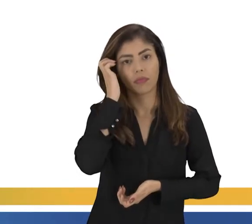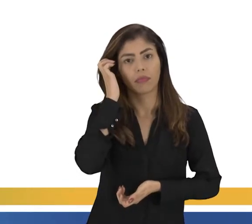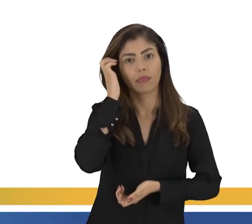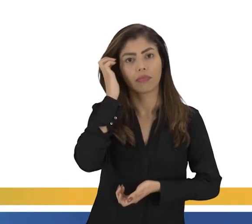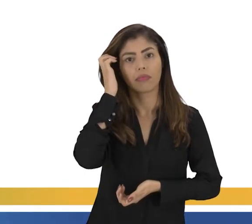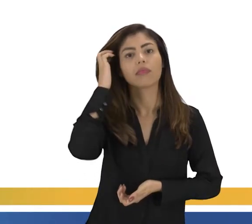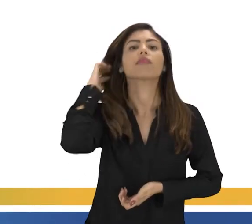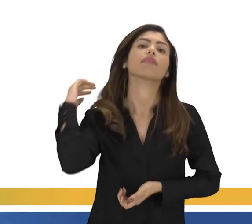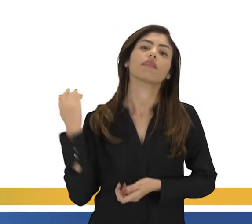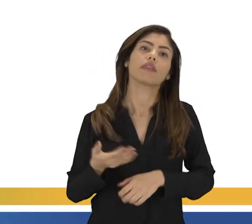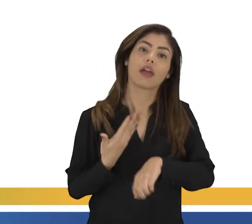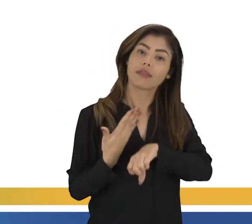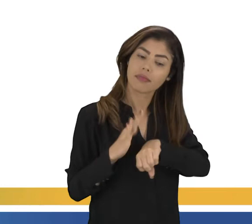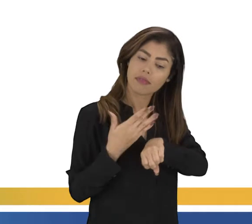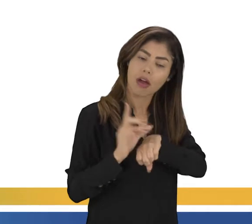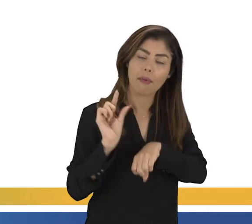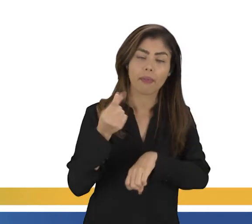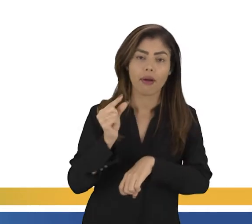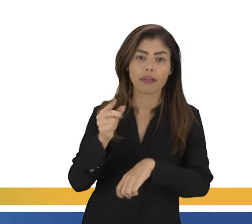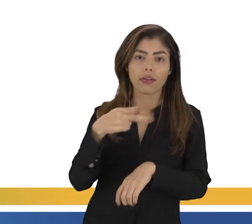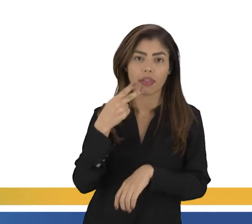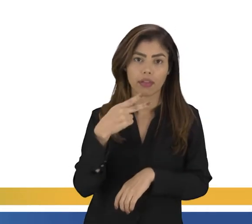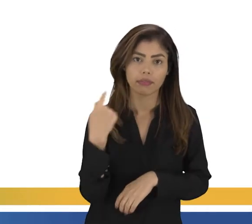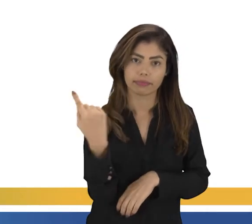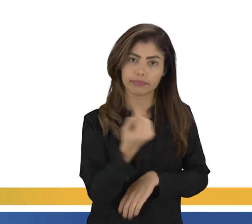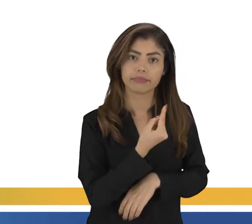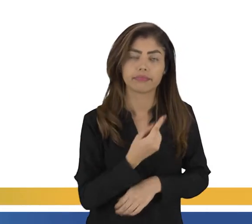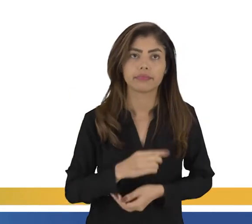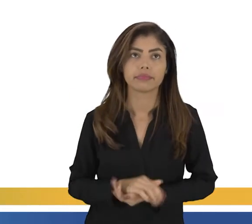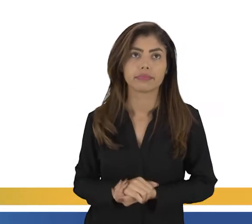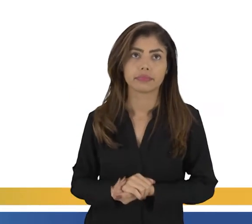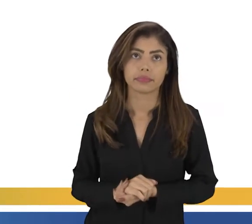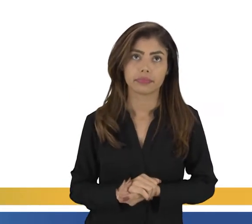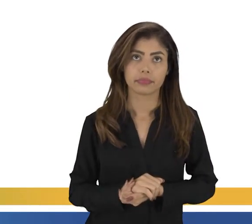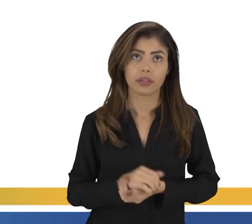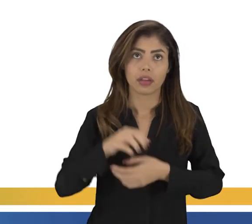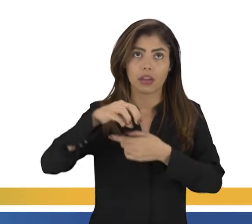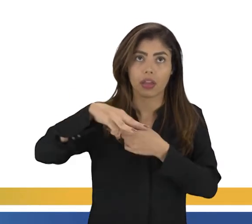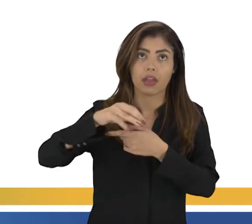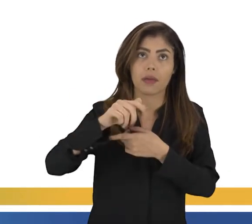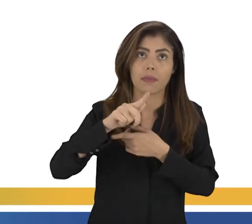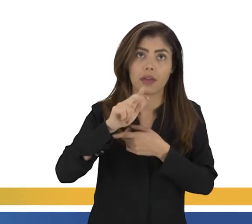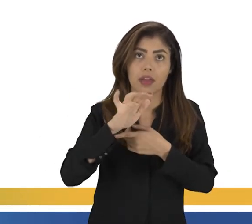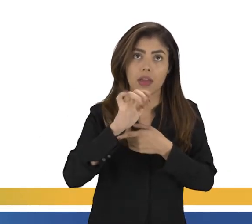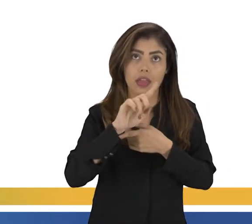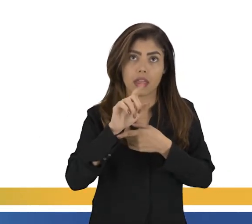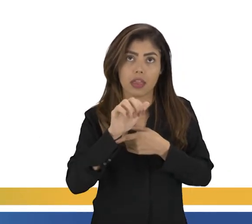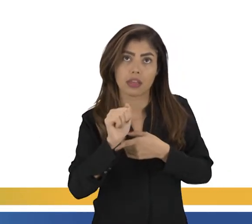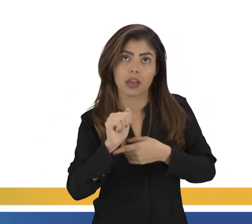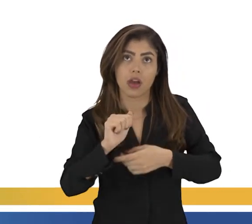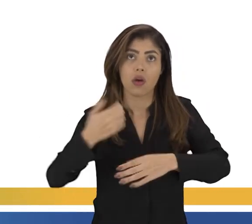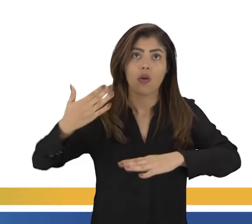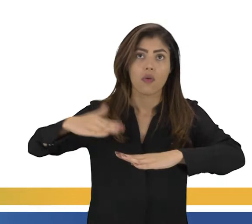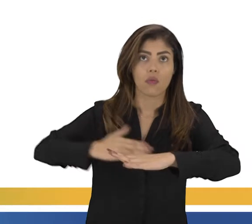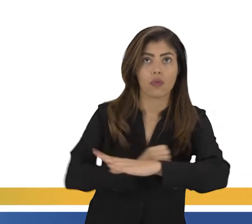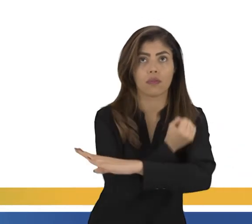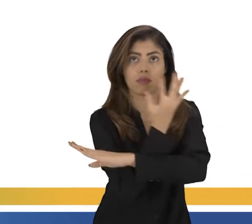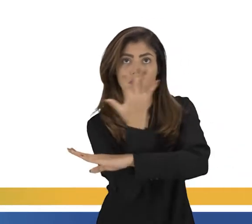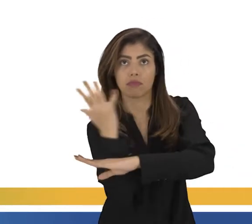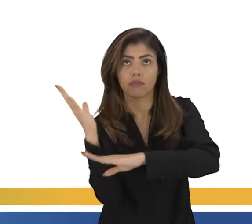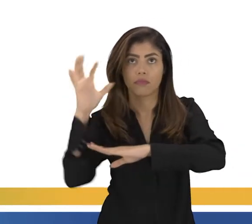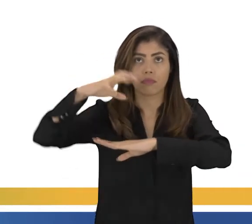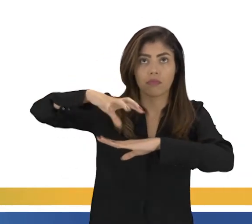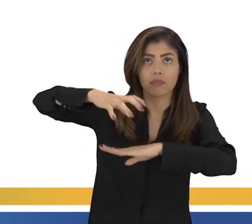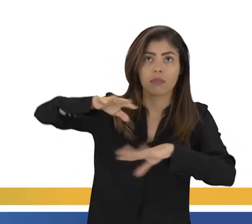Vamos lá exercitar um pouquinho do que nós falamos. Então vamos lá. O manguezal é um ecossistema costeiro que ocorre entre